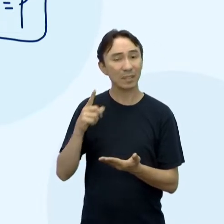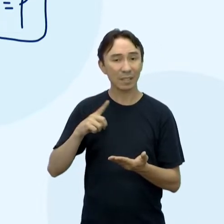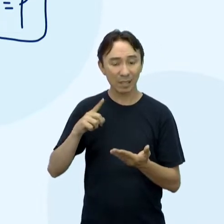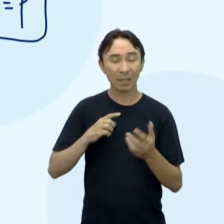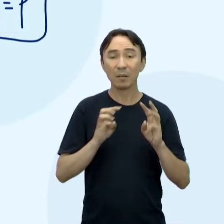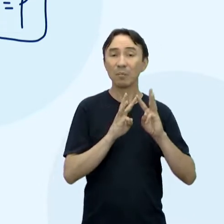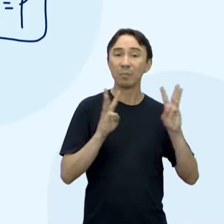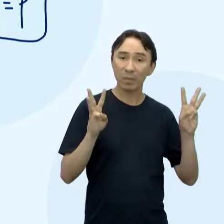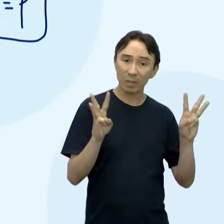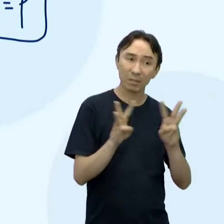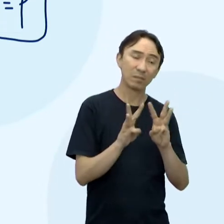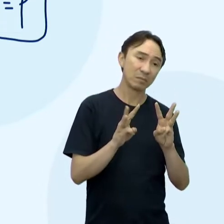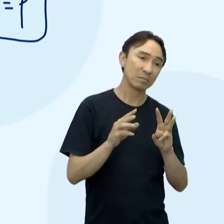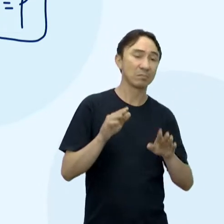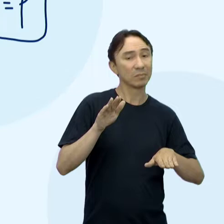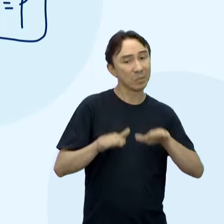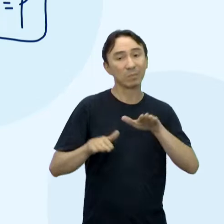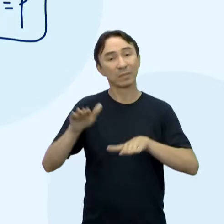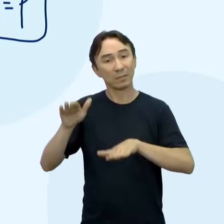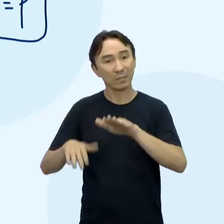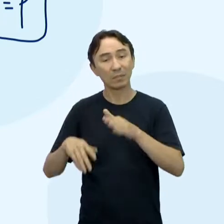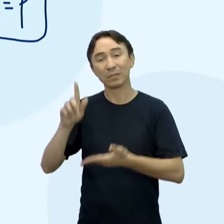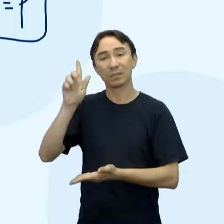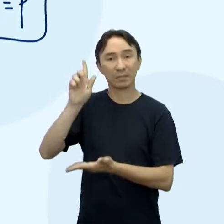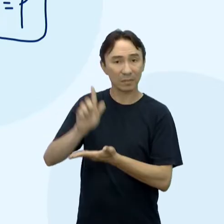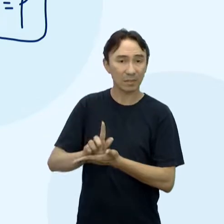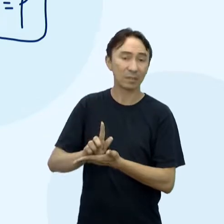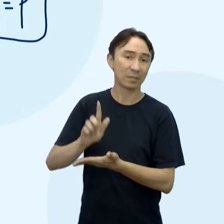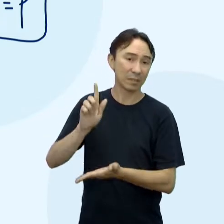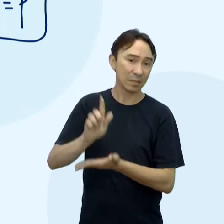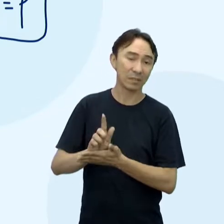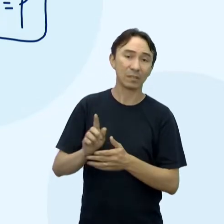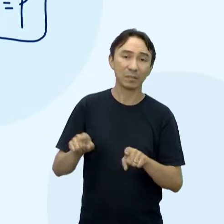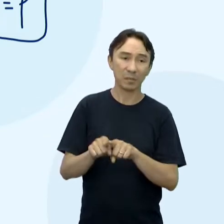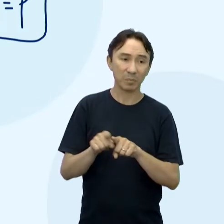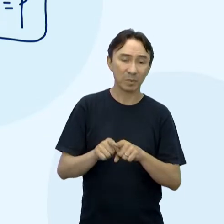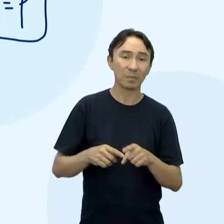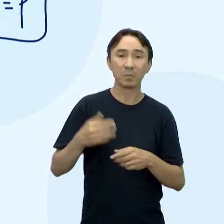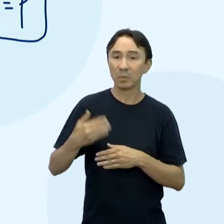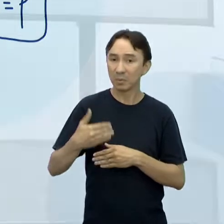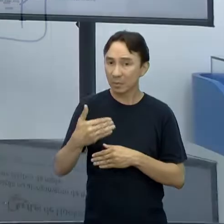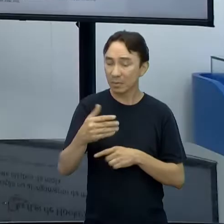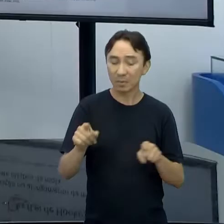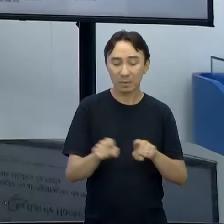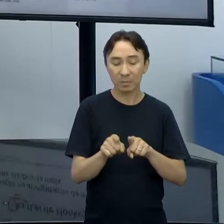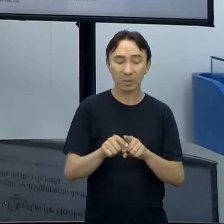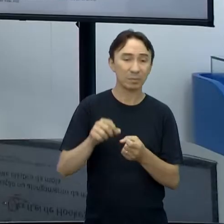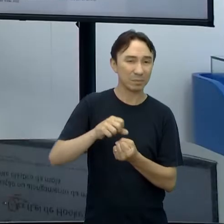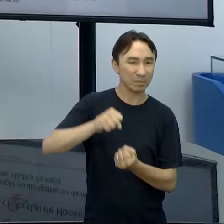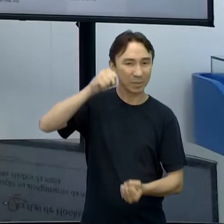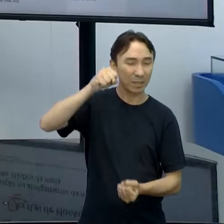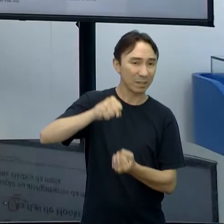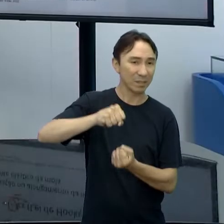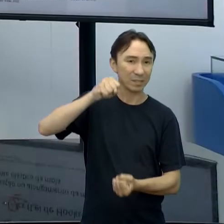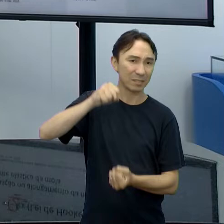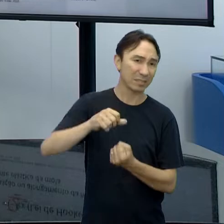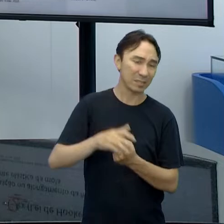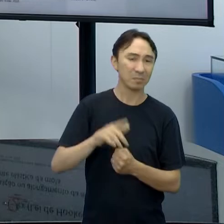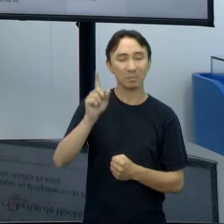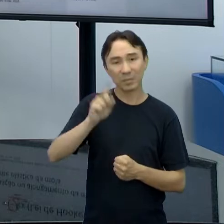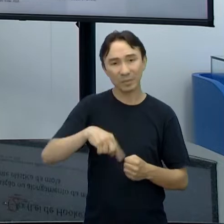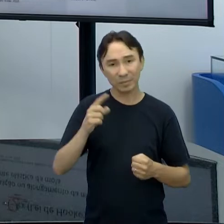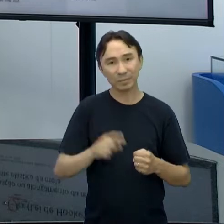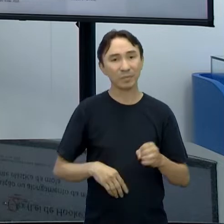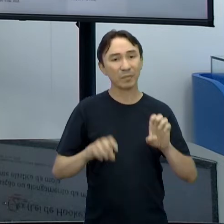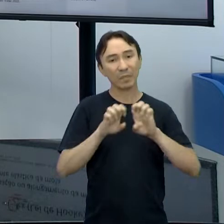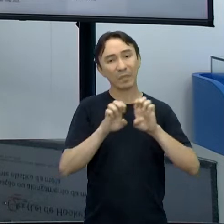colocou, depende da gravidade, depende da constante e depende do elongamento da mola. Tá para vocês aí uma equaçãozinha que